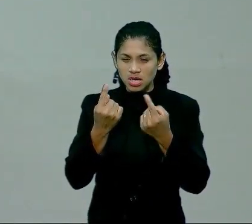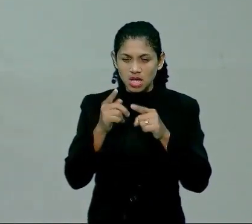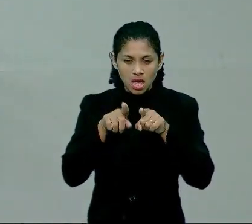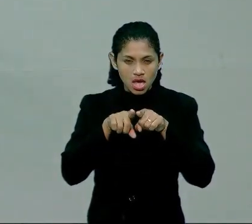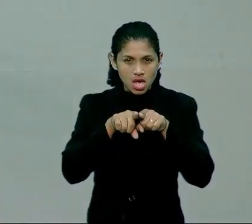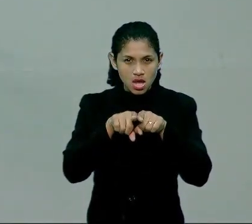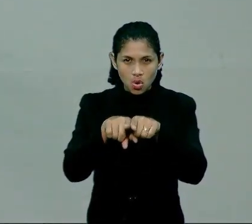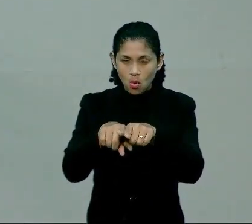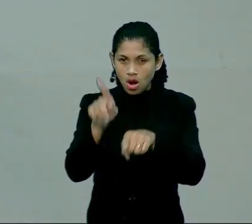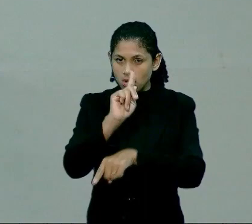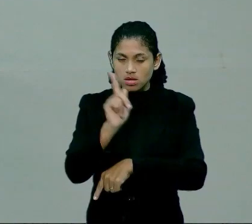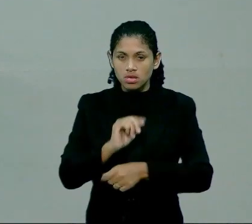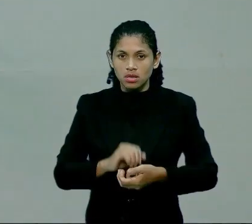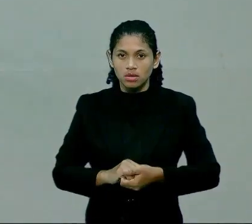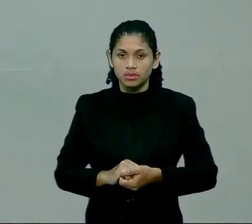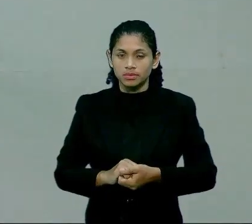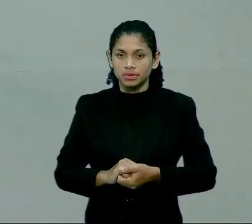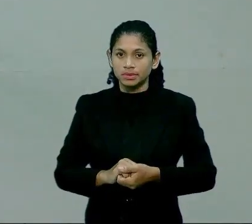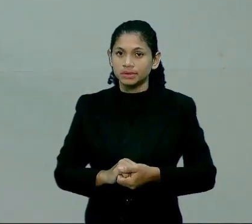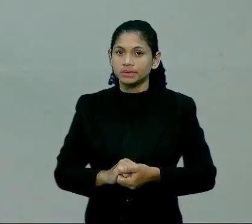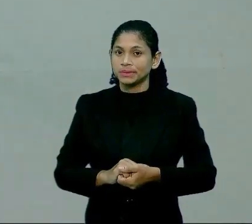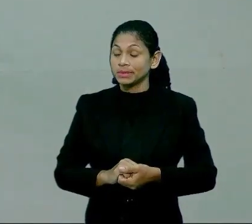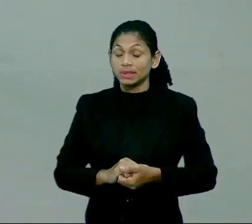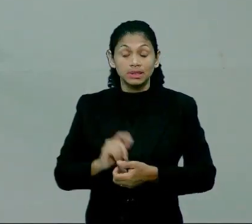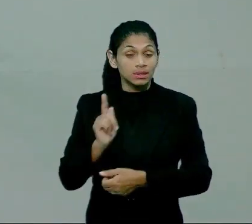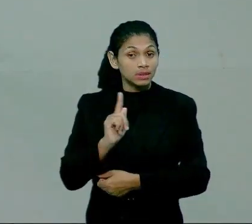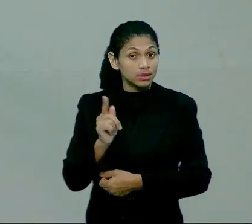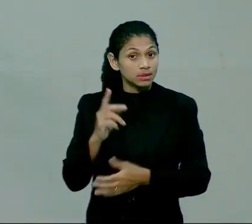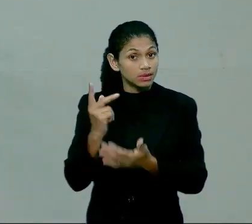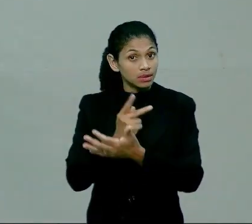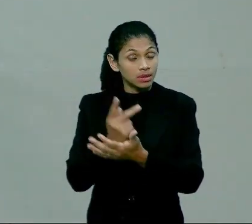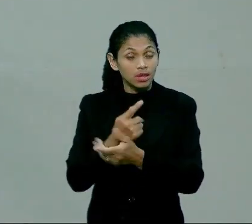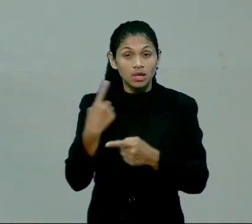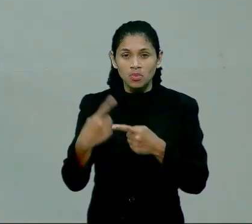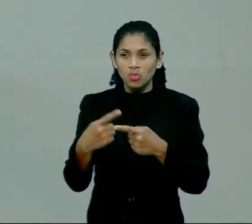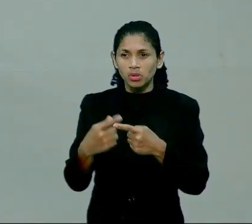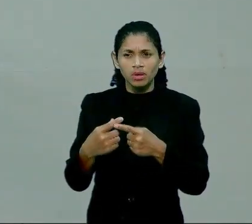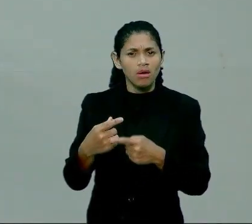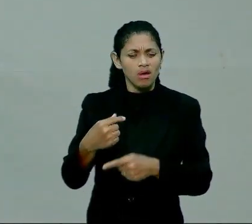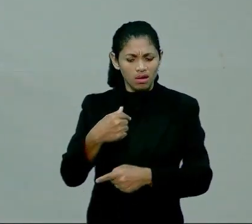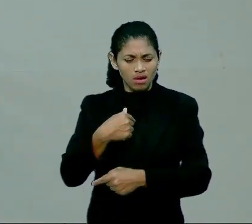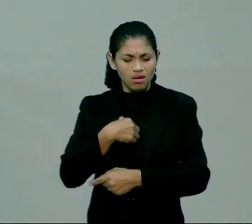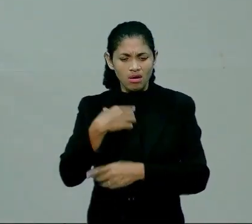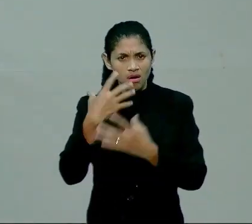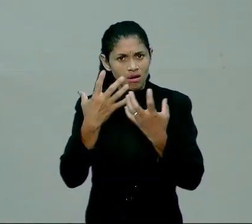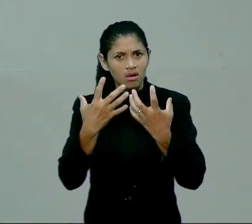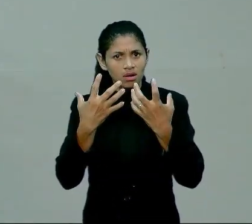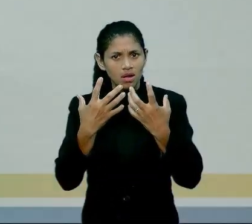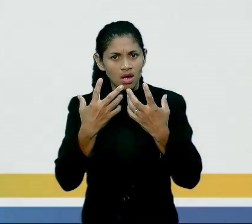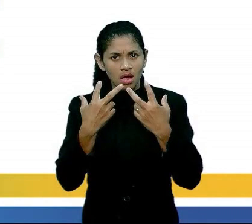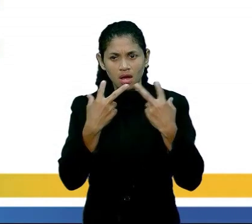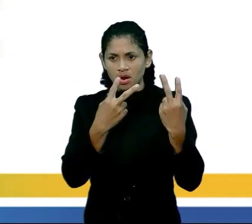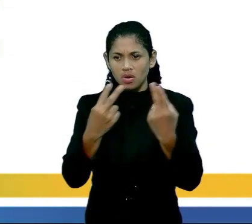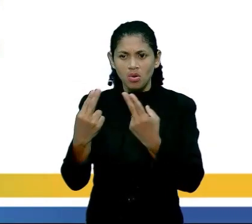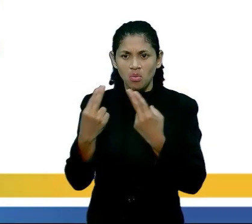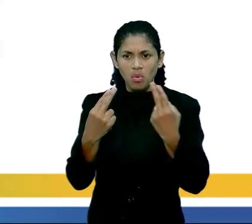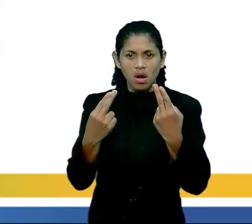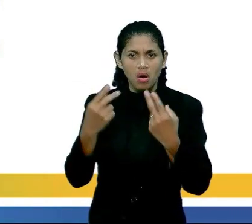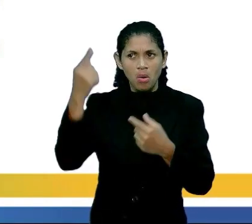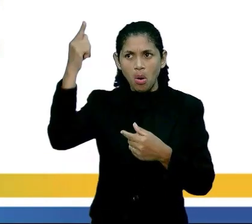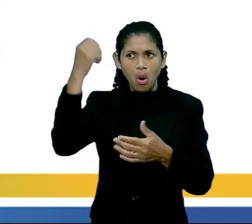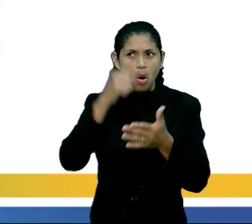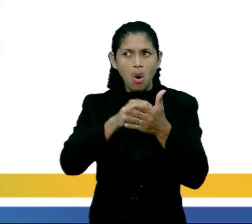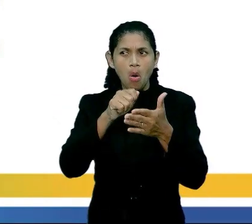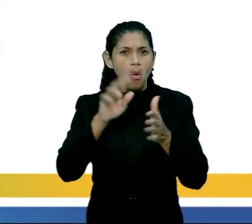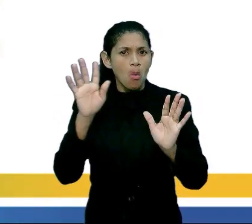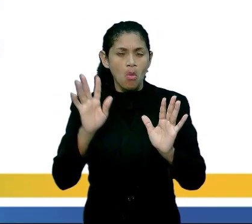nosso direcionamento, a forma estética. Eu quero ser igual um determinado ator, fulano, beltrano. Então é esse direcionamento. Então a gente também não pode